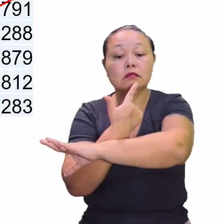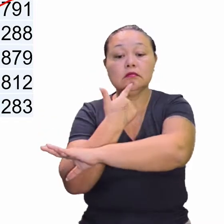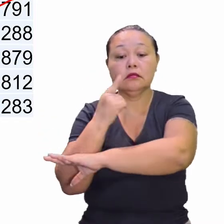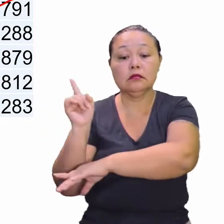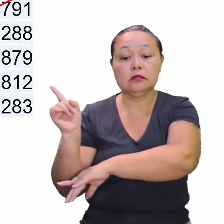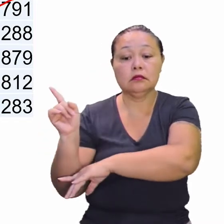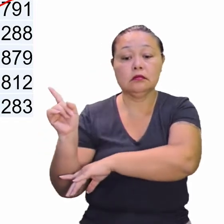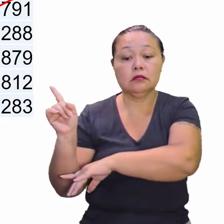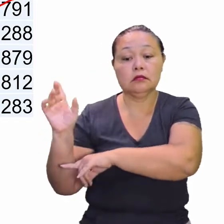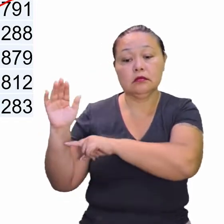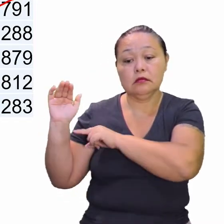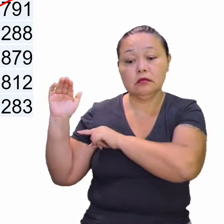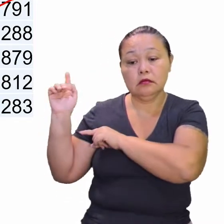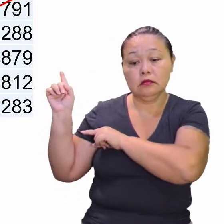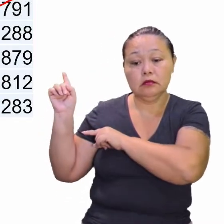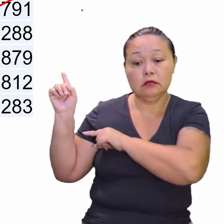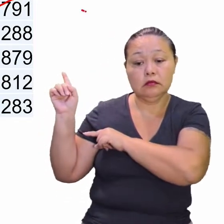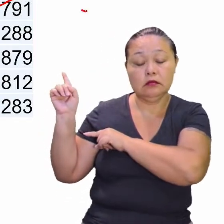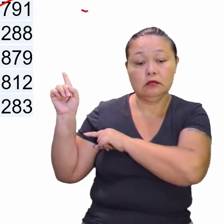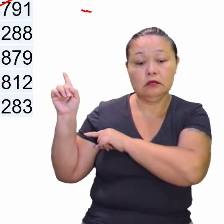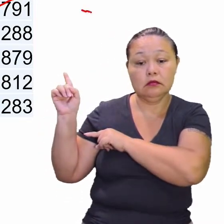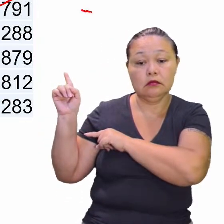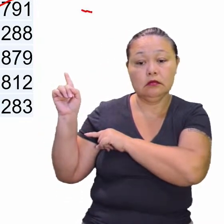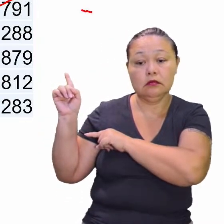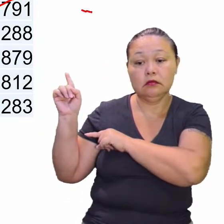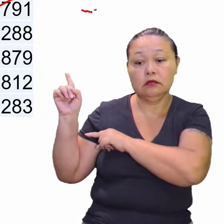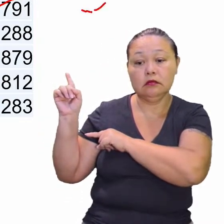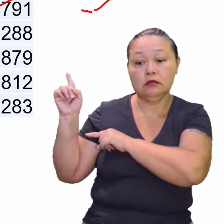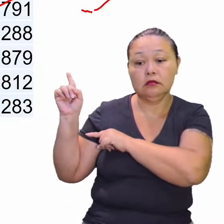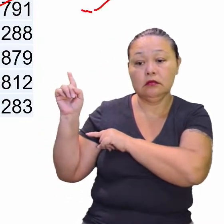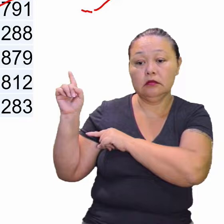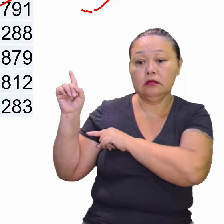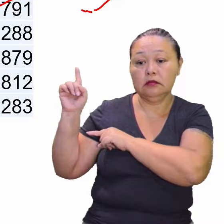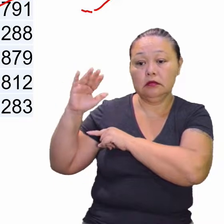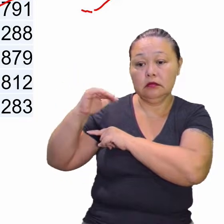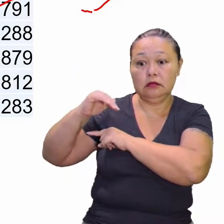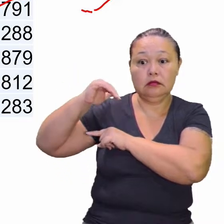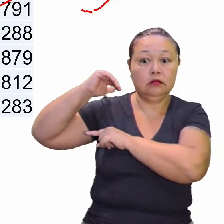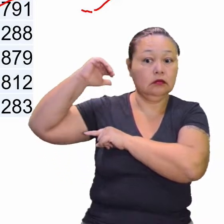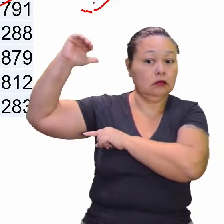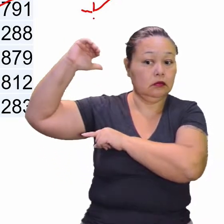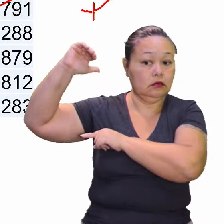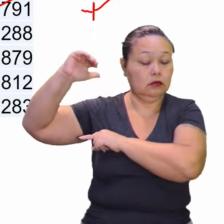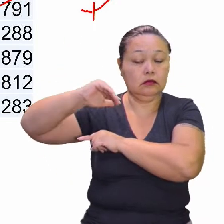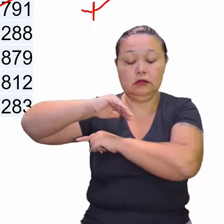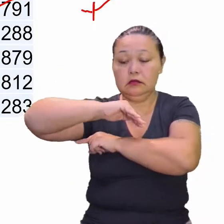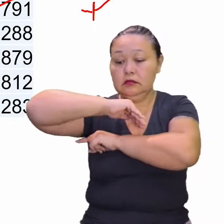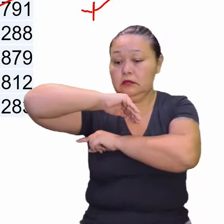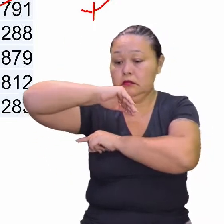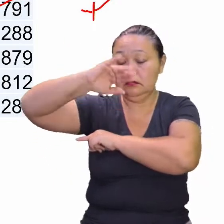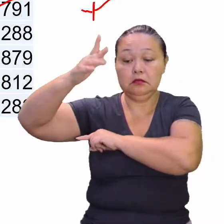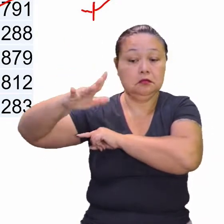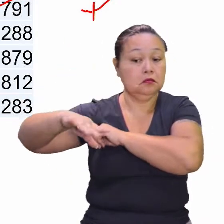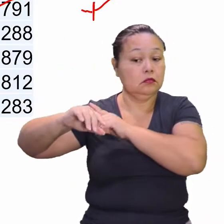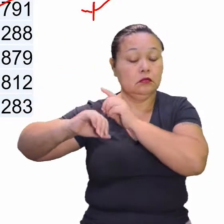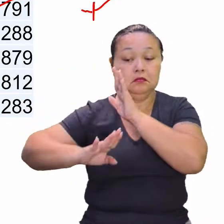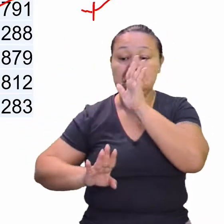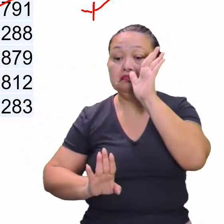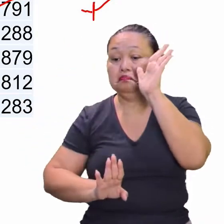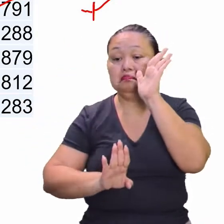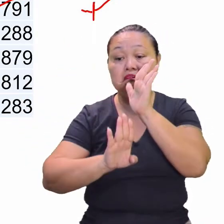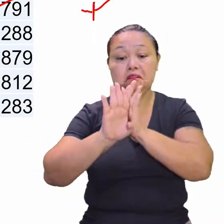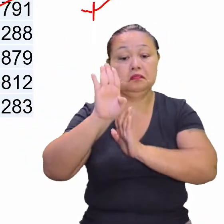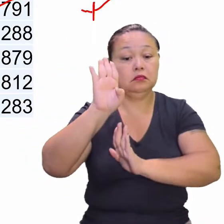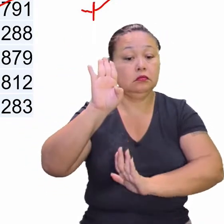colocar ela aqui do lado. É como se fizesse um boom, assim, ó. Com certeza. Um gráfico de um boom